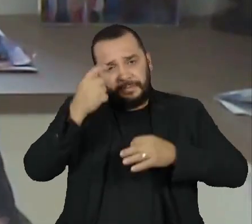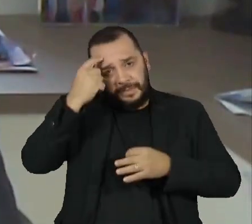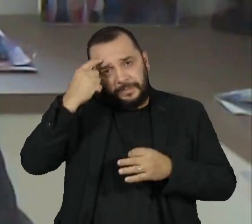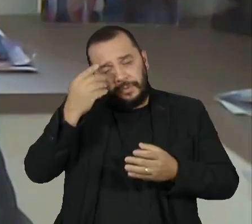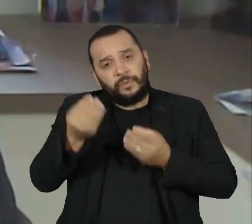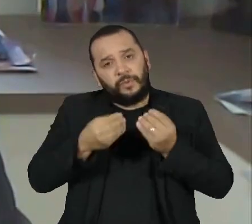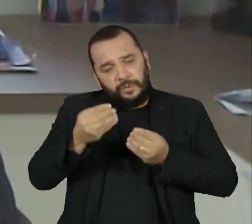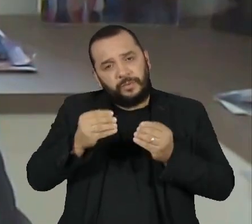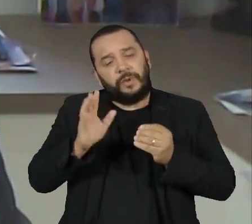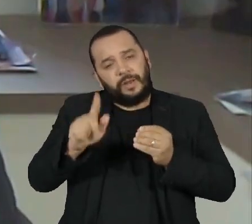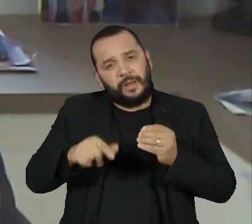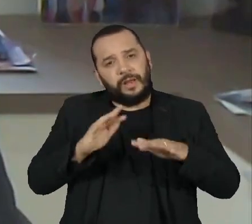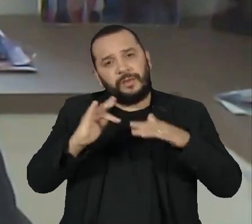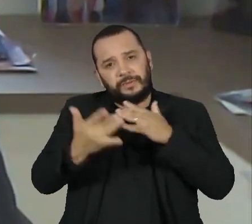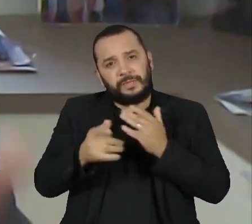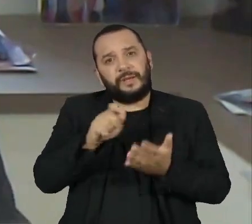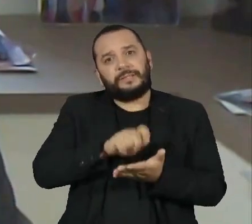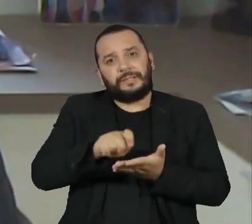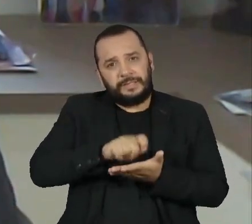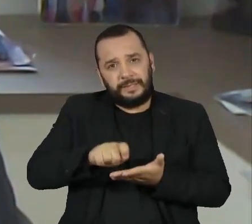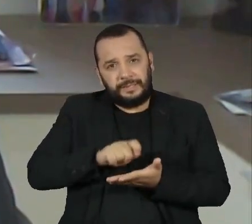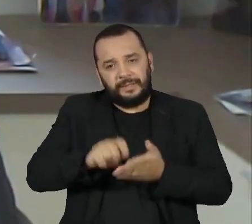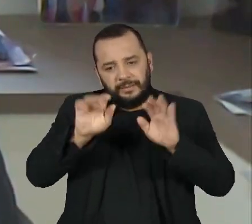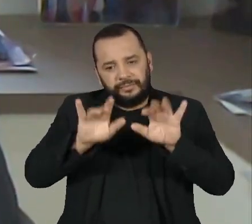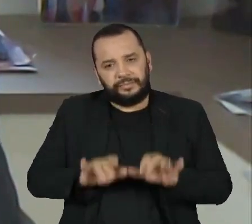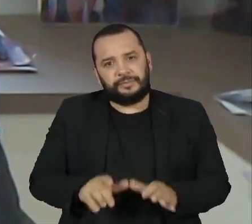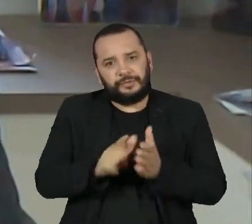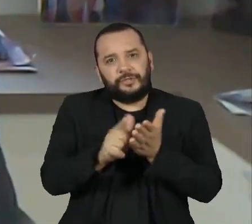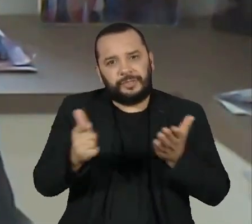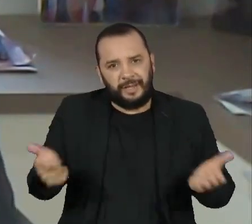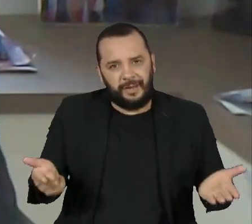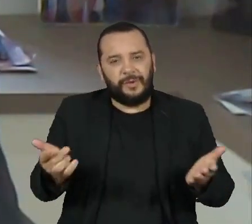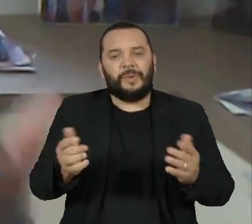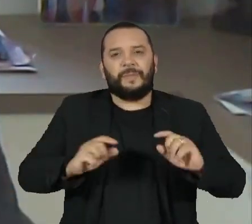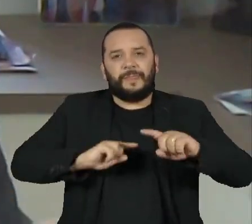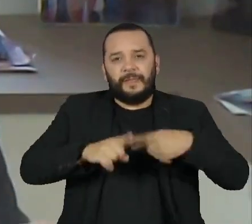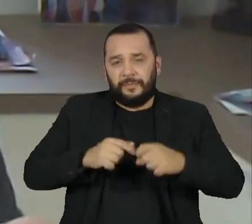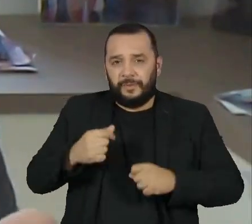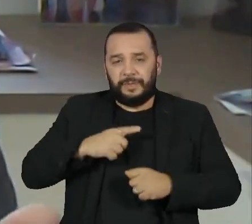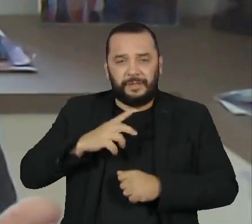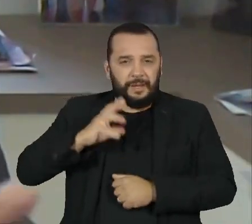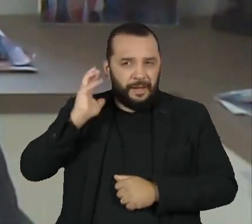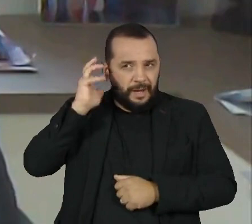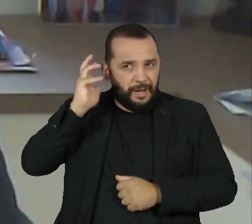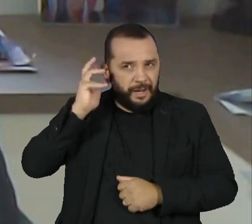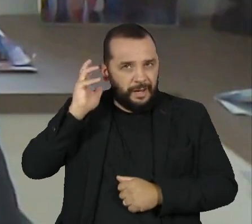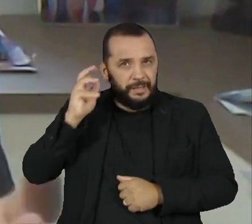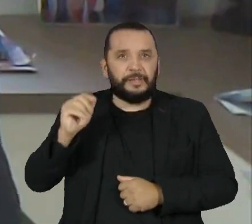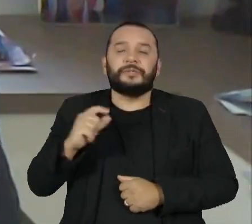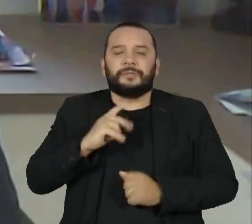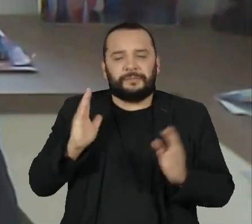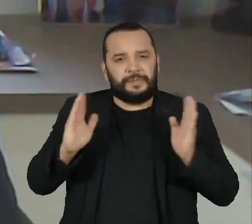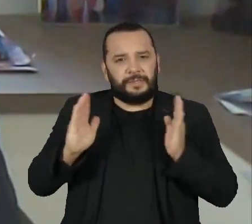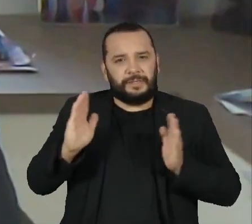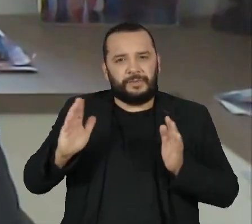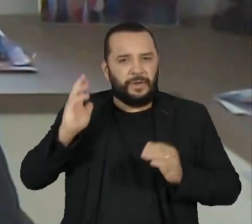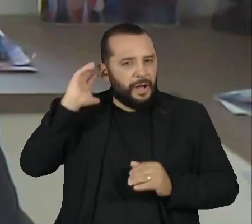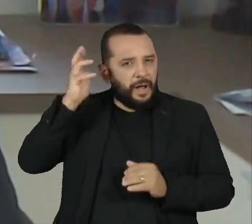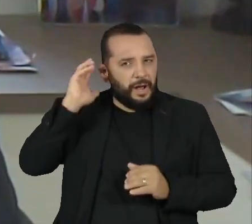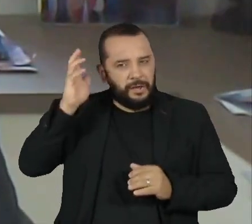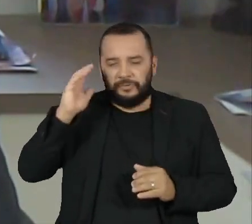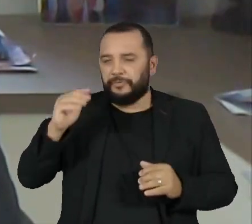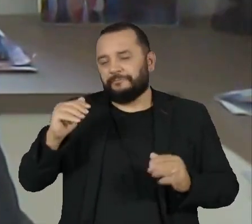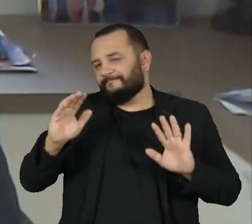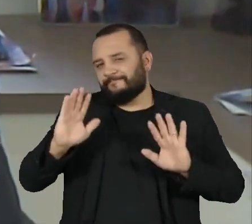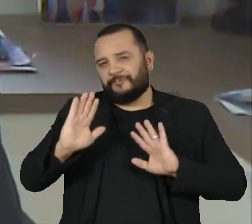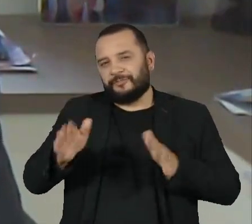mídia escrita, através da imprensa, de jornais, basicamente. Depois passamos para o rádio, período do apogeu do rádio, já no início do